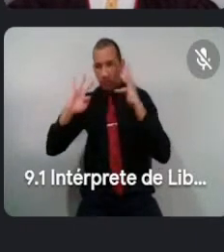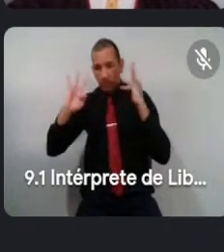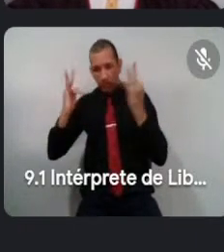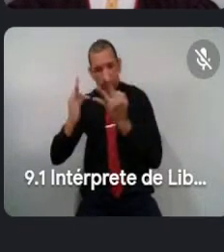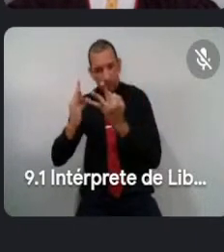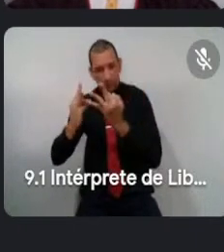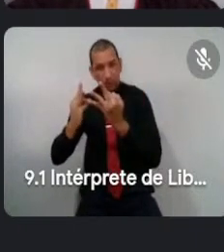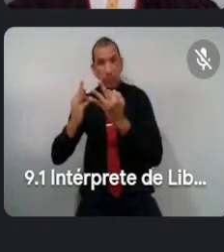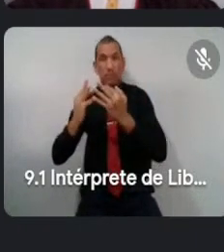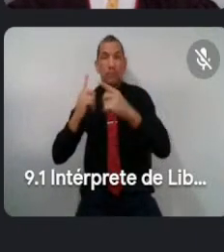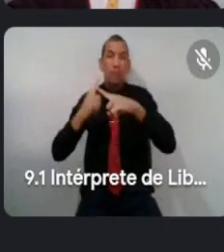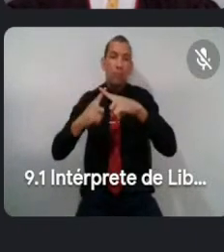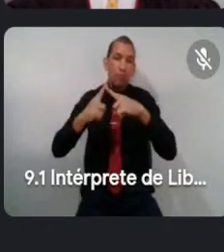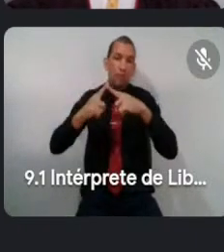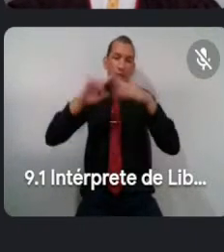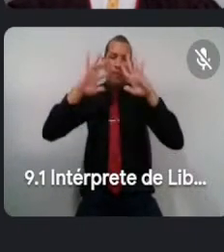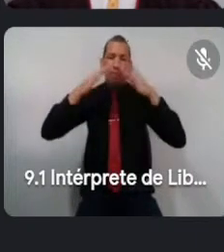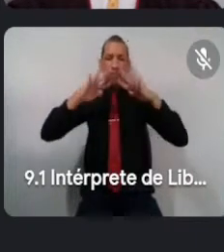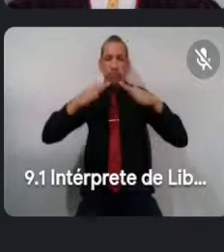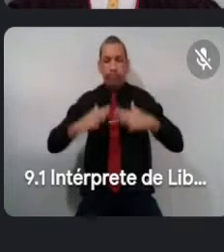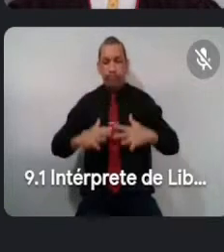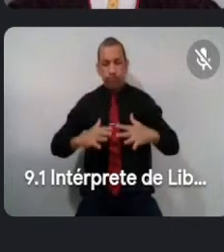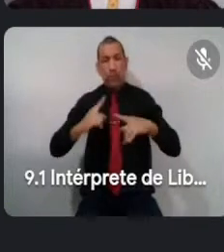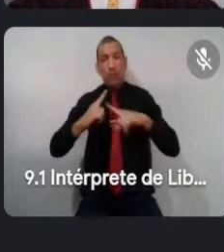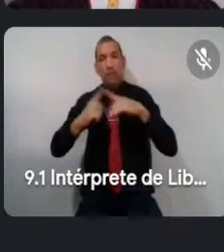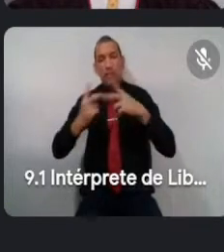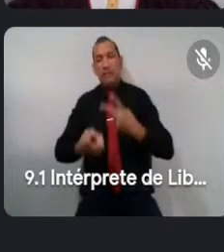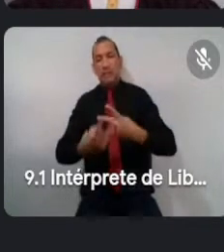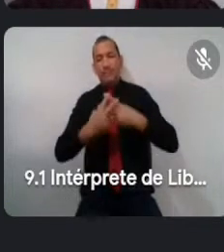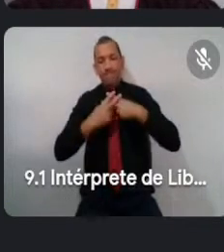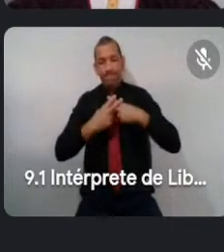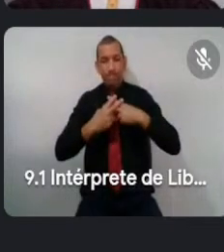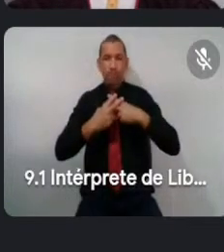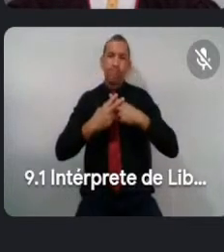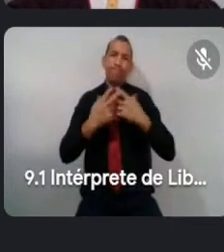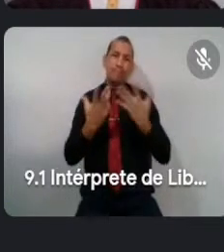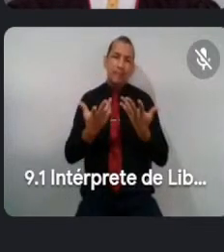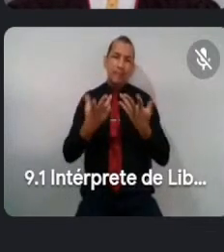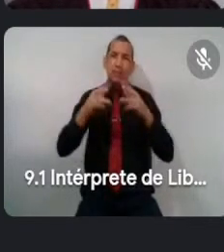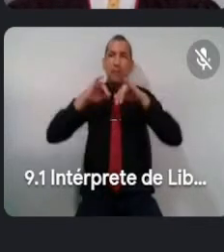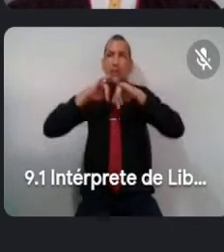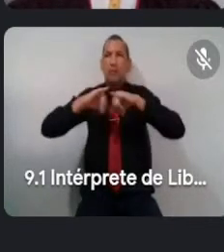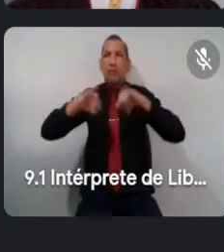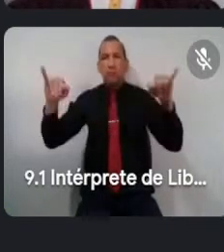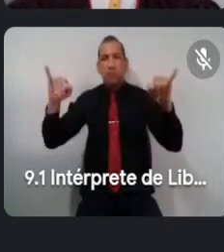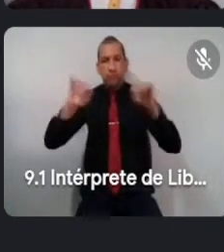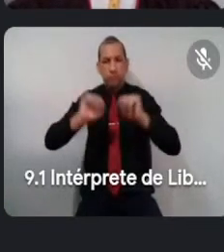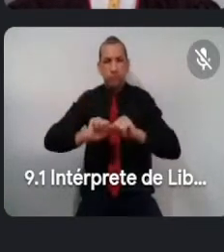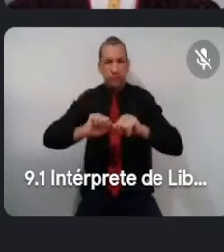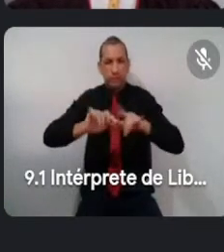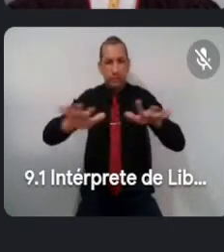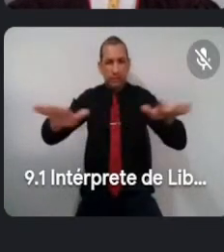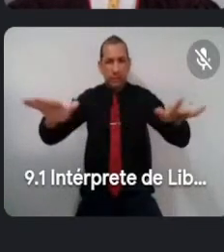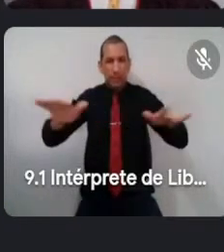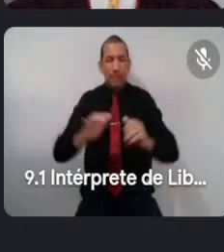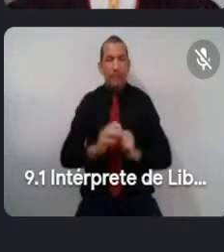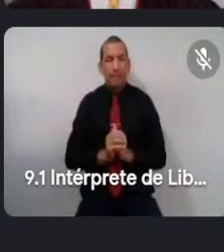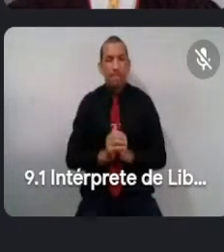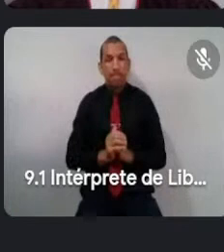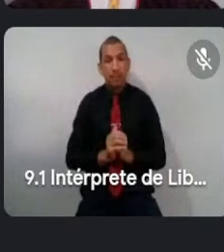Eu lembro que estava abalado o Castro com a prisão para circunstâncias vai ter só um caso e